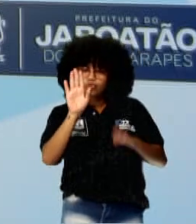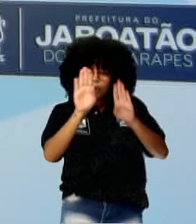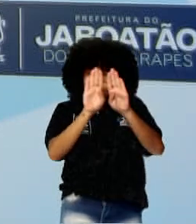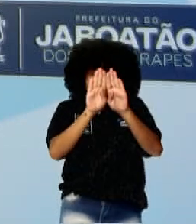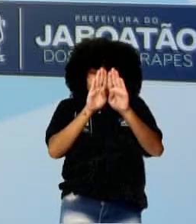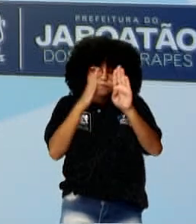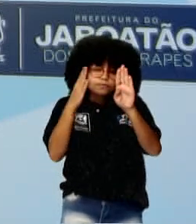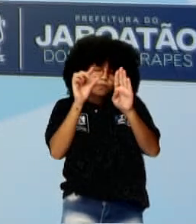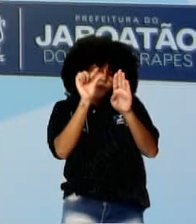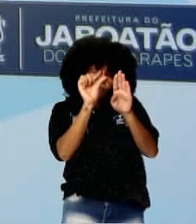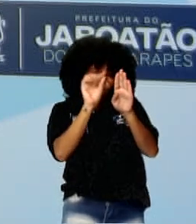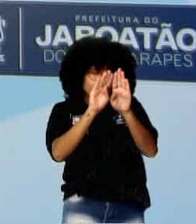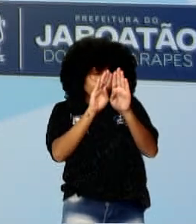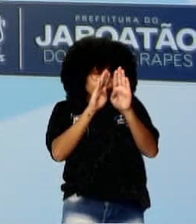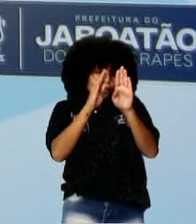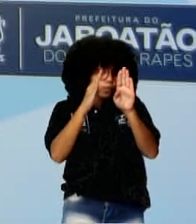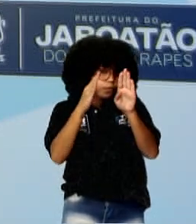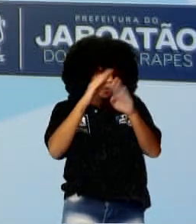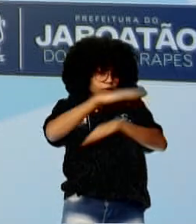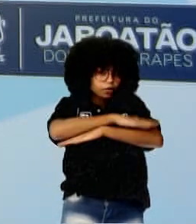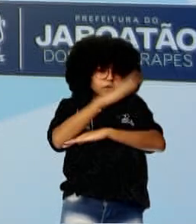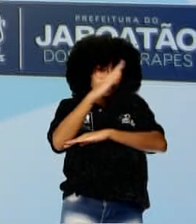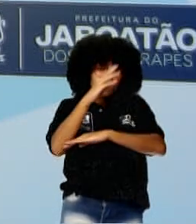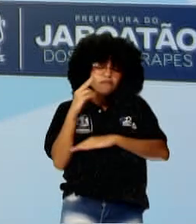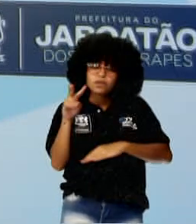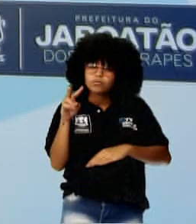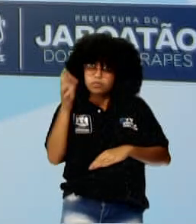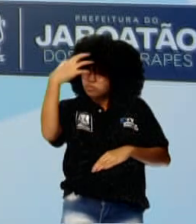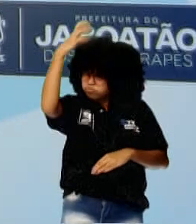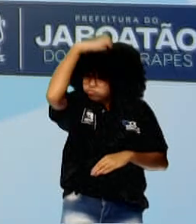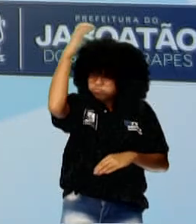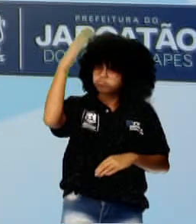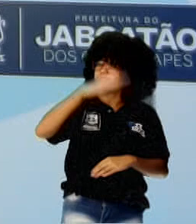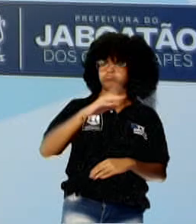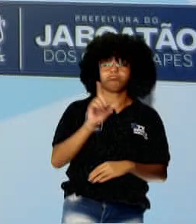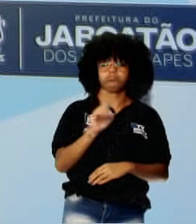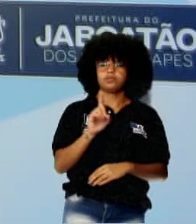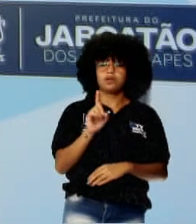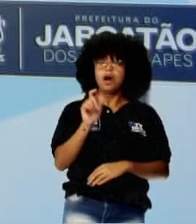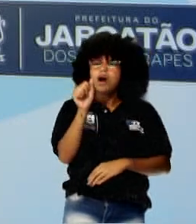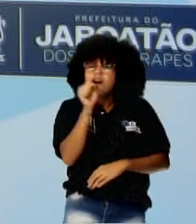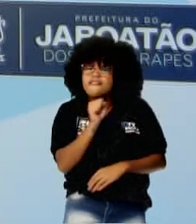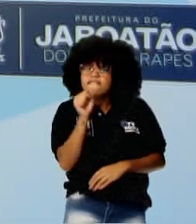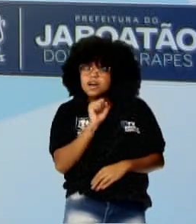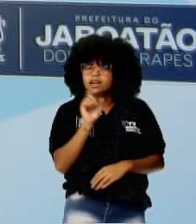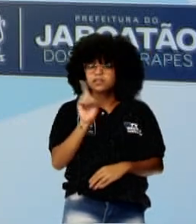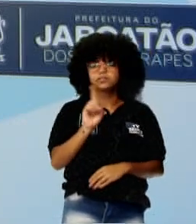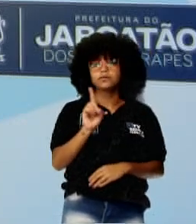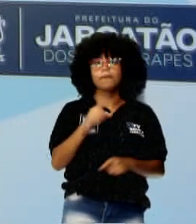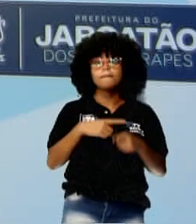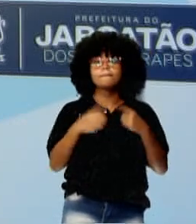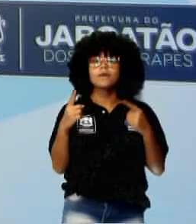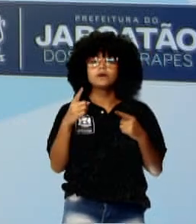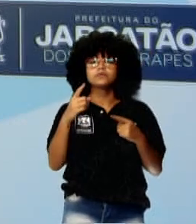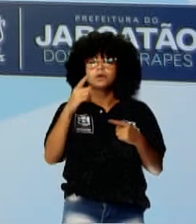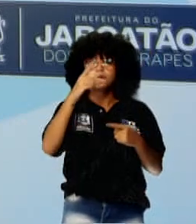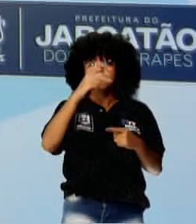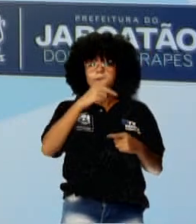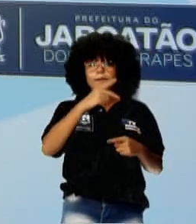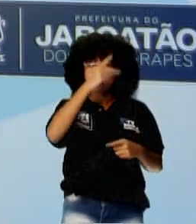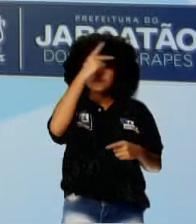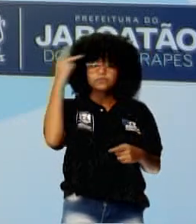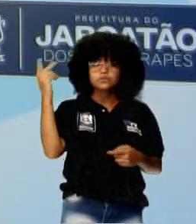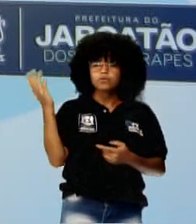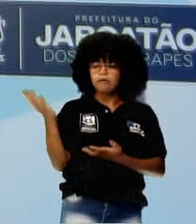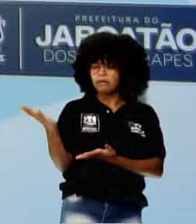olhou apenas a frecha da janela e viu que não era a rainha, não era a senhora velhinha, mas era uma moça, uma jovem senhora muito